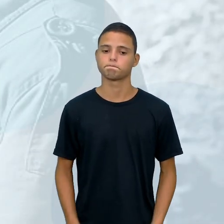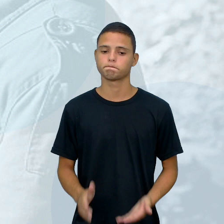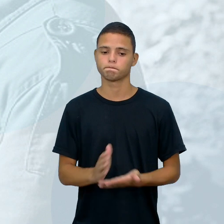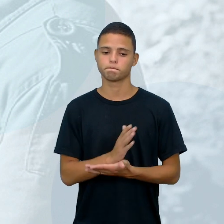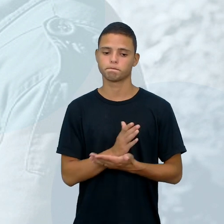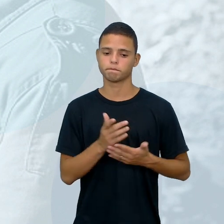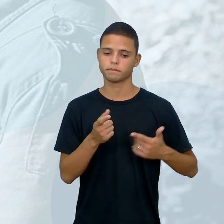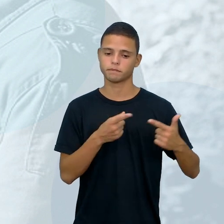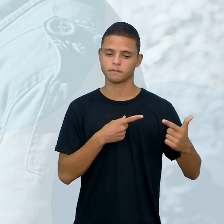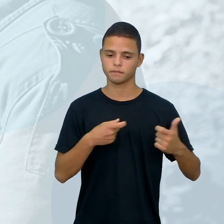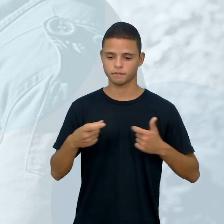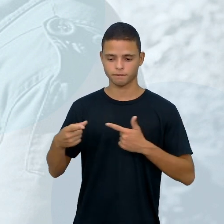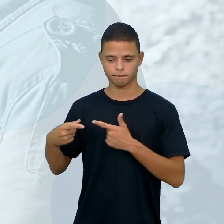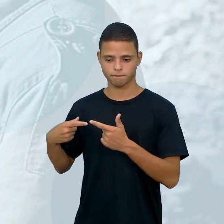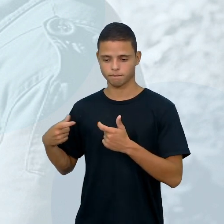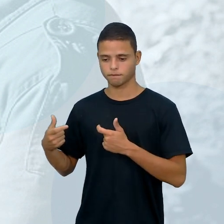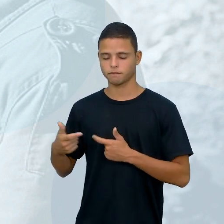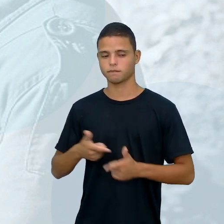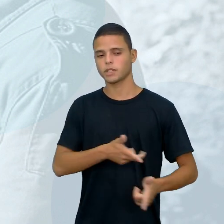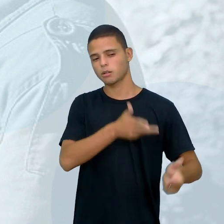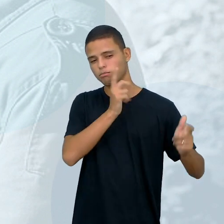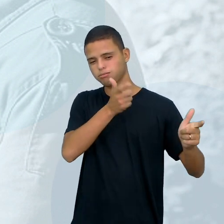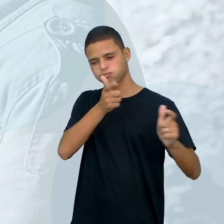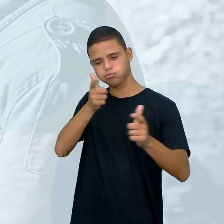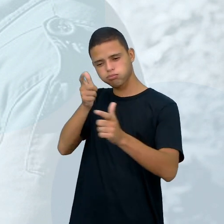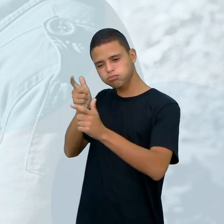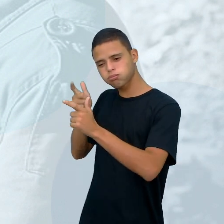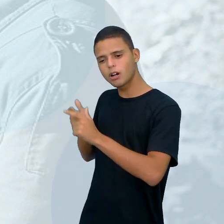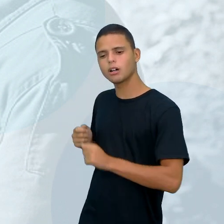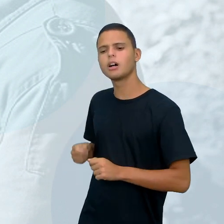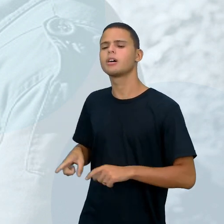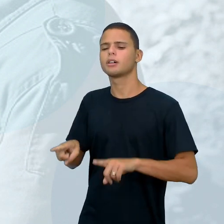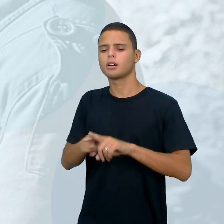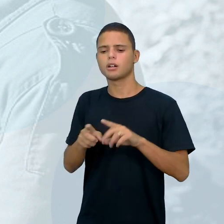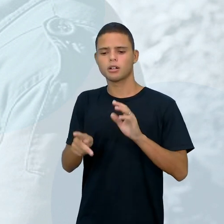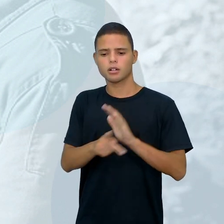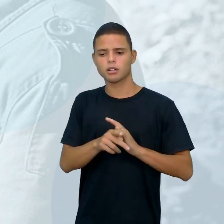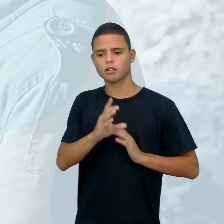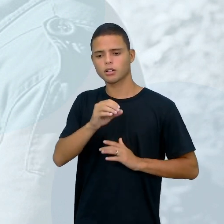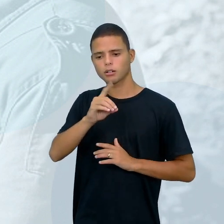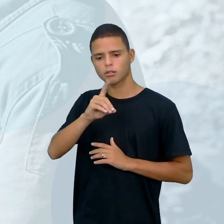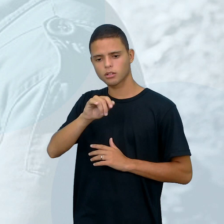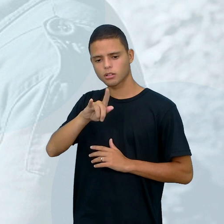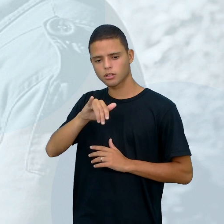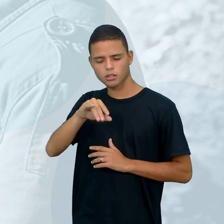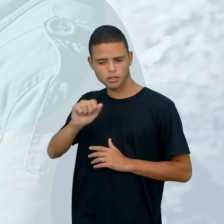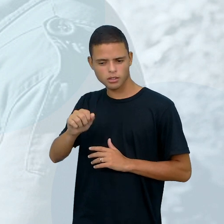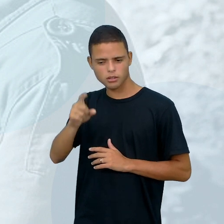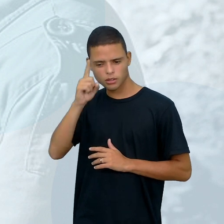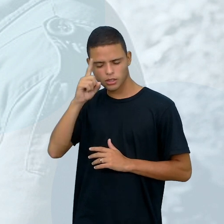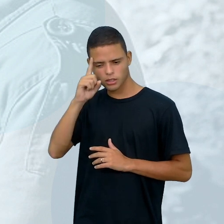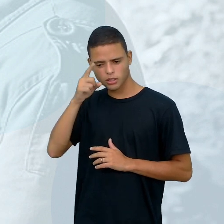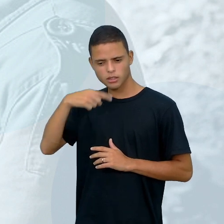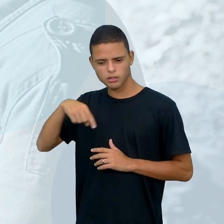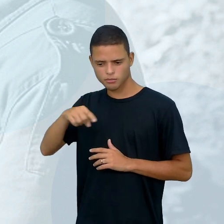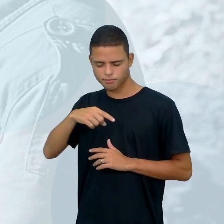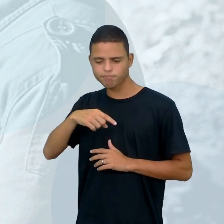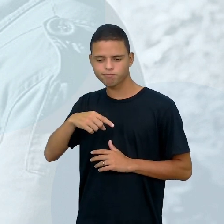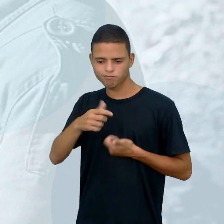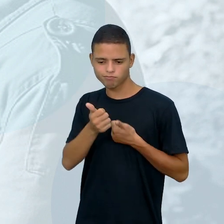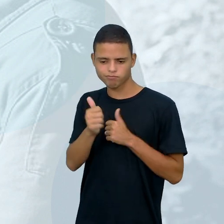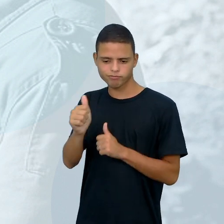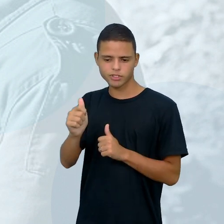armados. Essa sim, muito na ordem do dia, nós temos acompanhado realmente